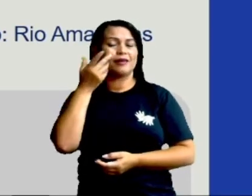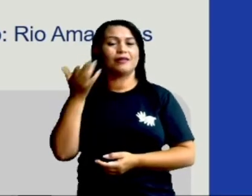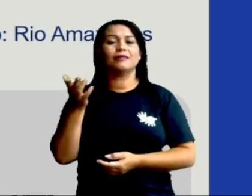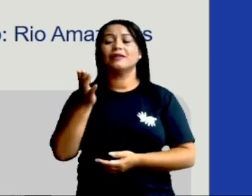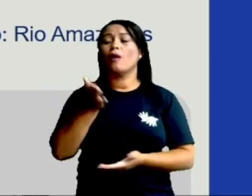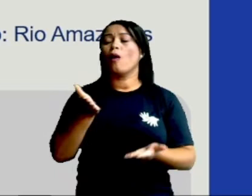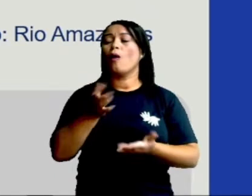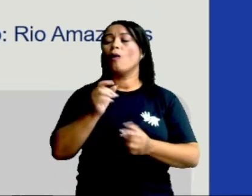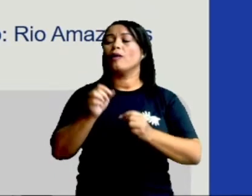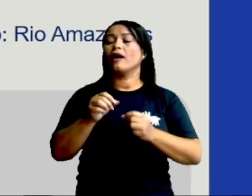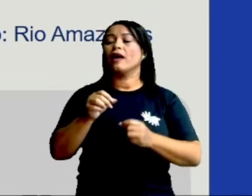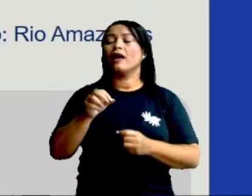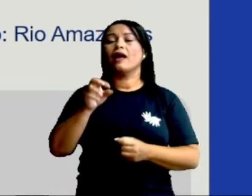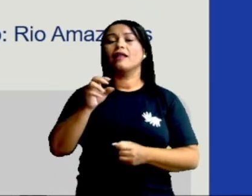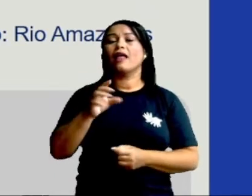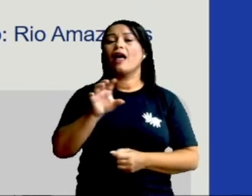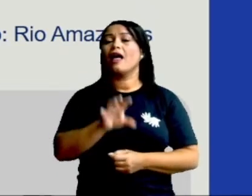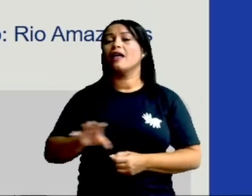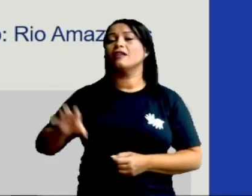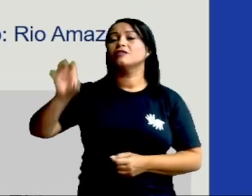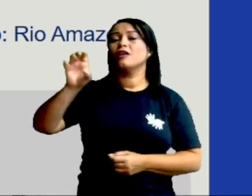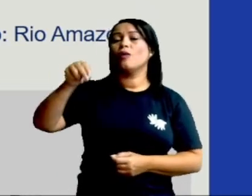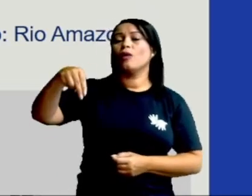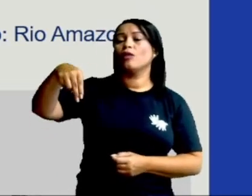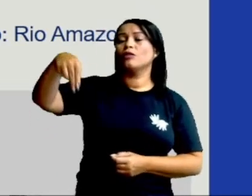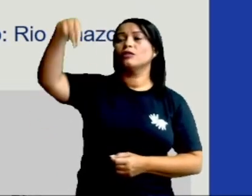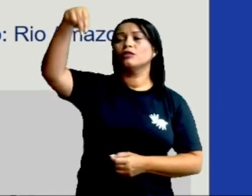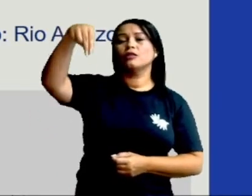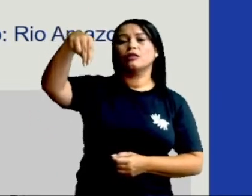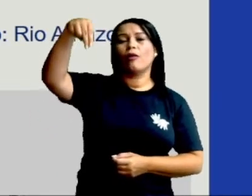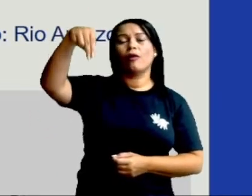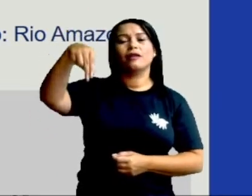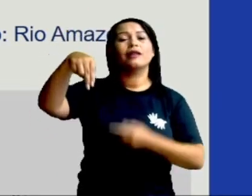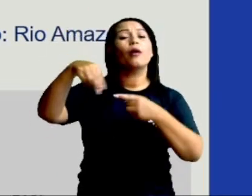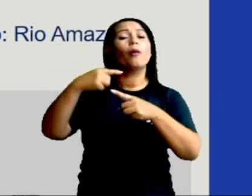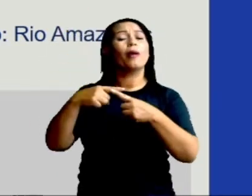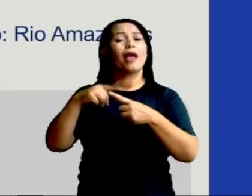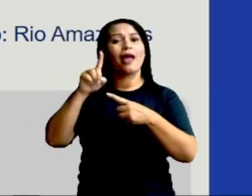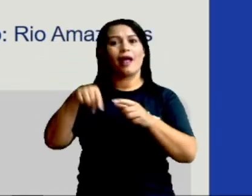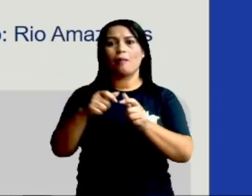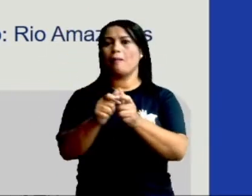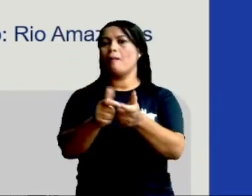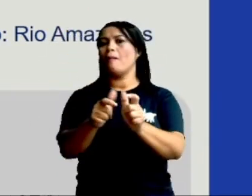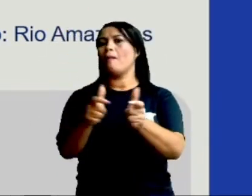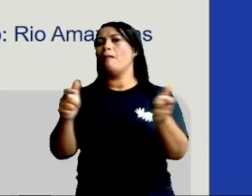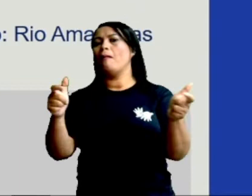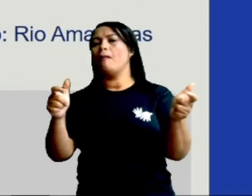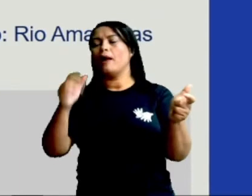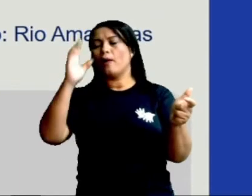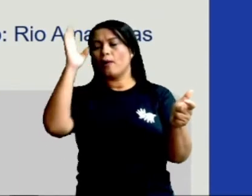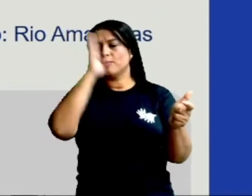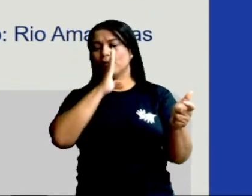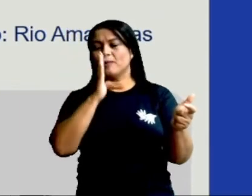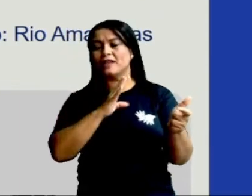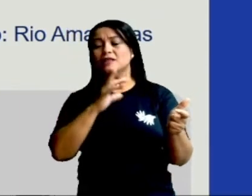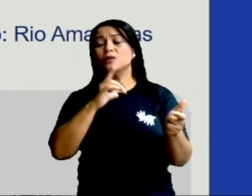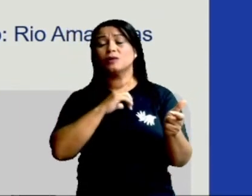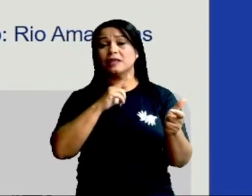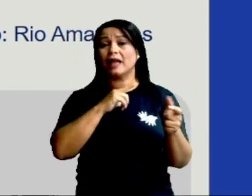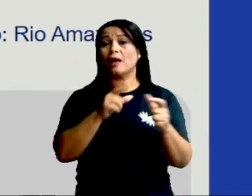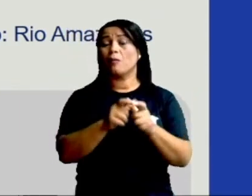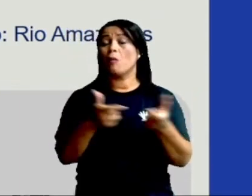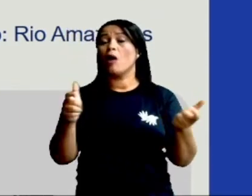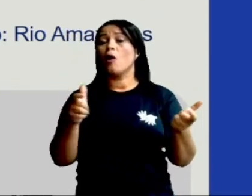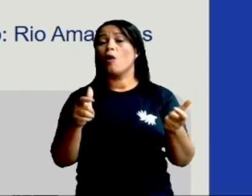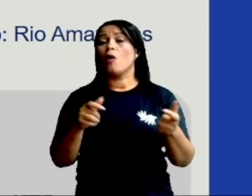a e agora a gente vai para a região norte a região norte é a maior região do Brasil tá com